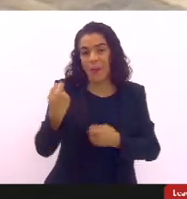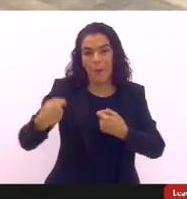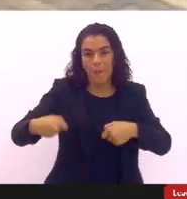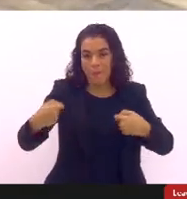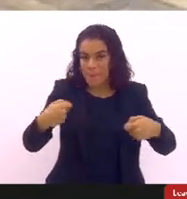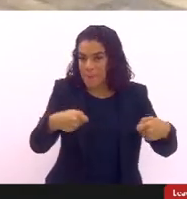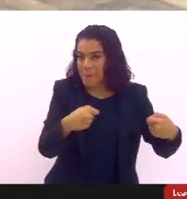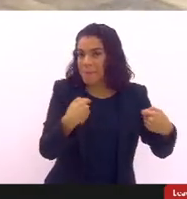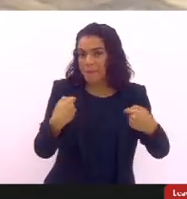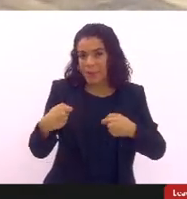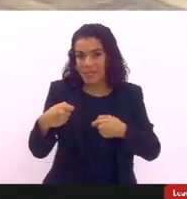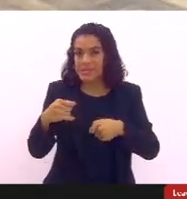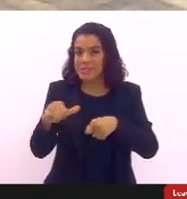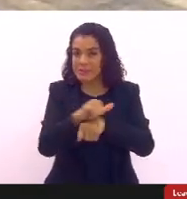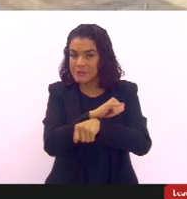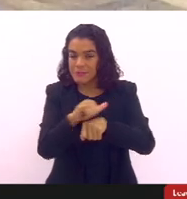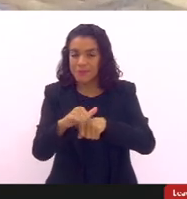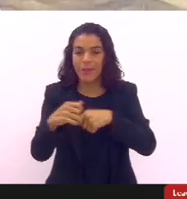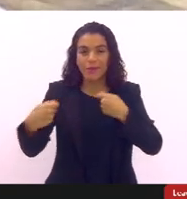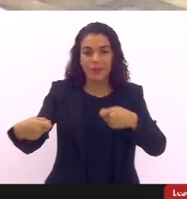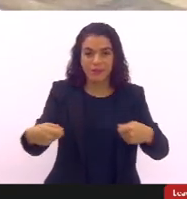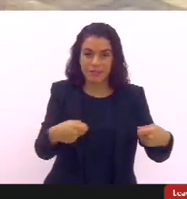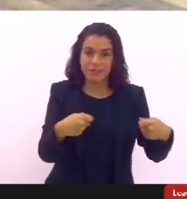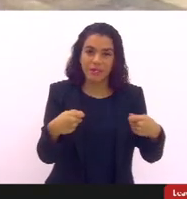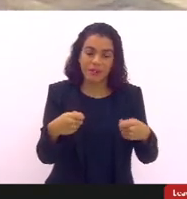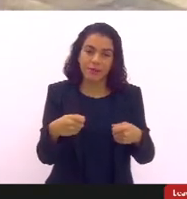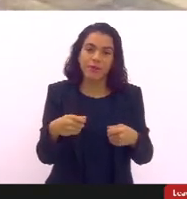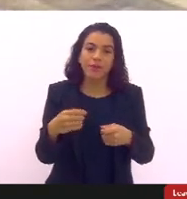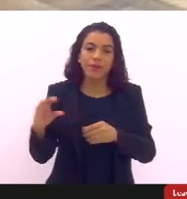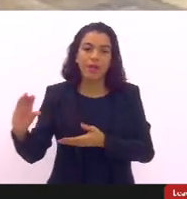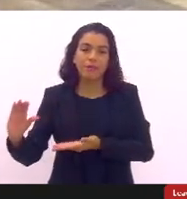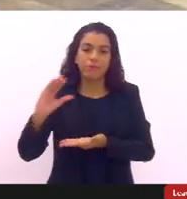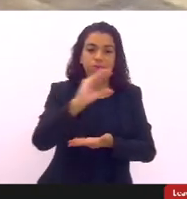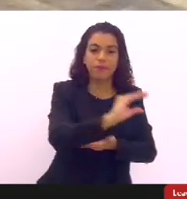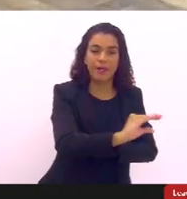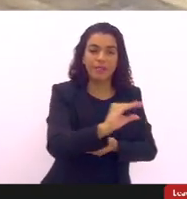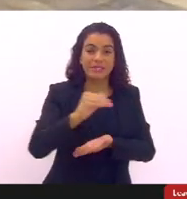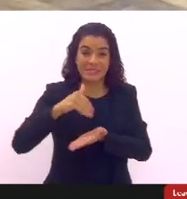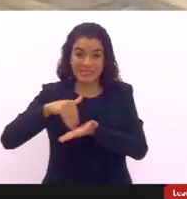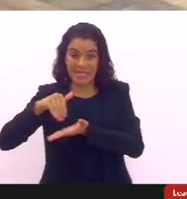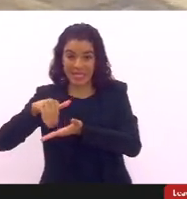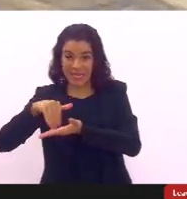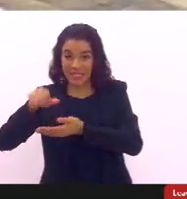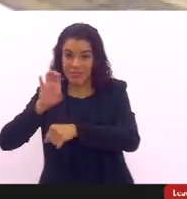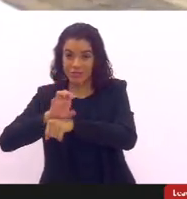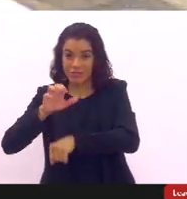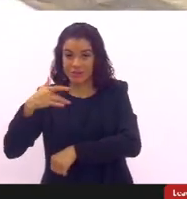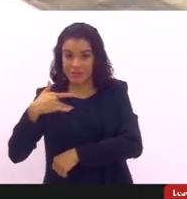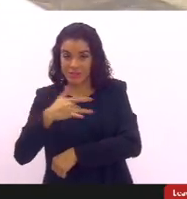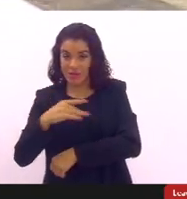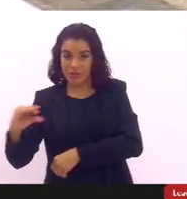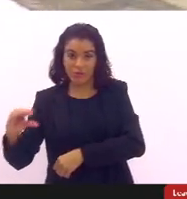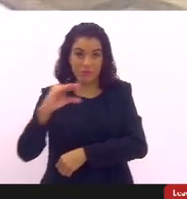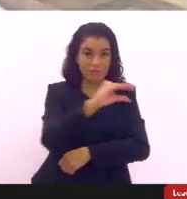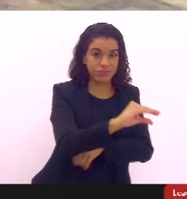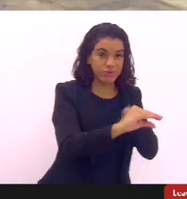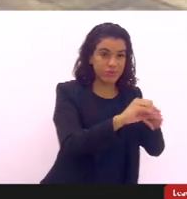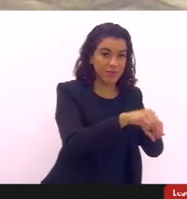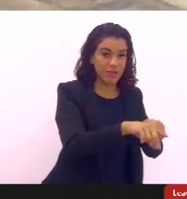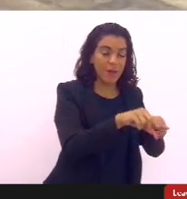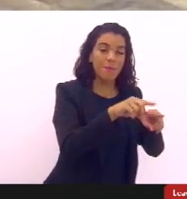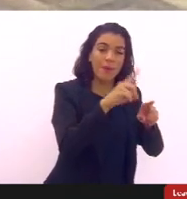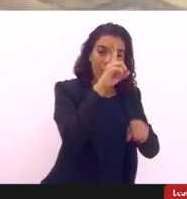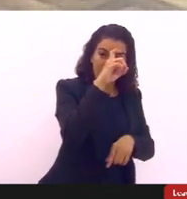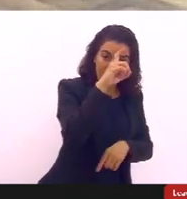precisa, né, dos meios necessários, que são repassados pela Secretaria Estadual de Saúde, para a gente tratar